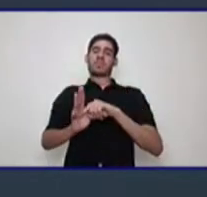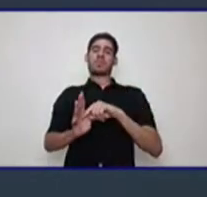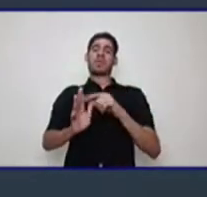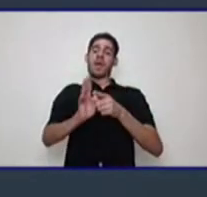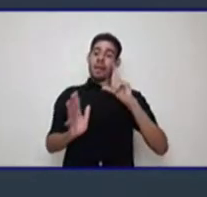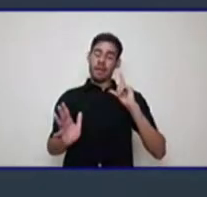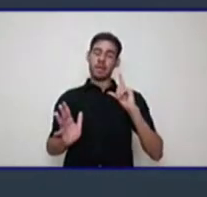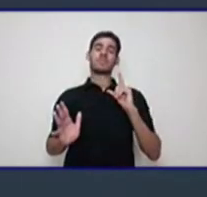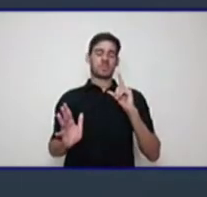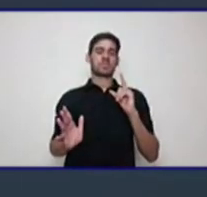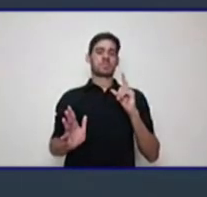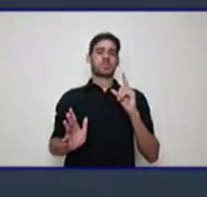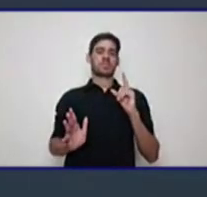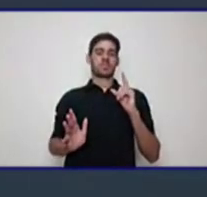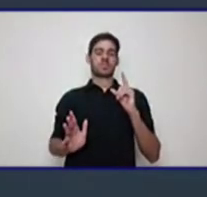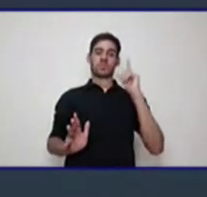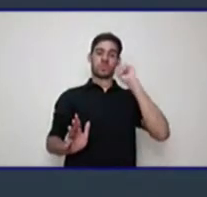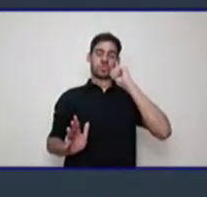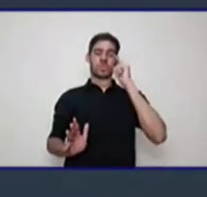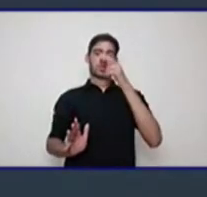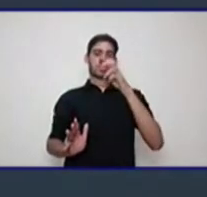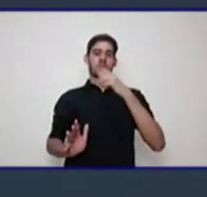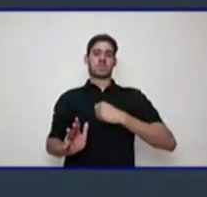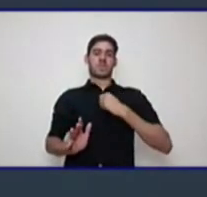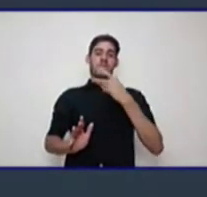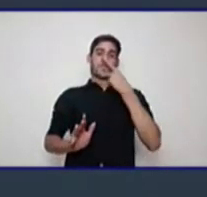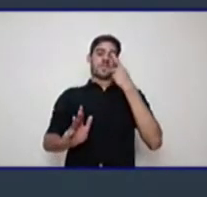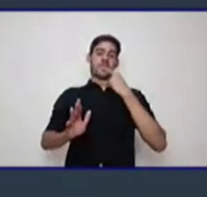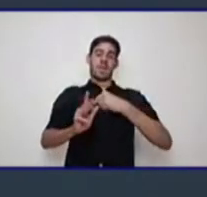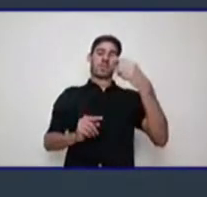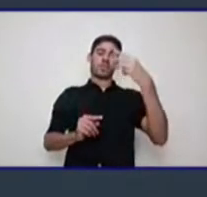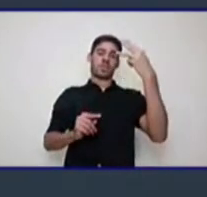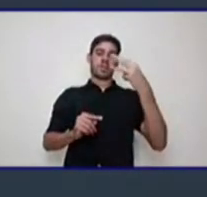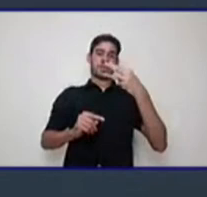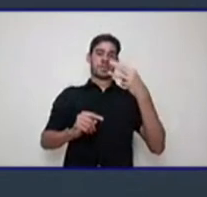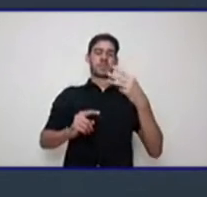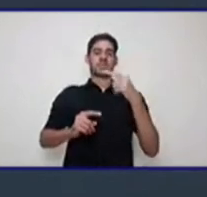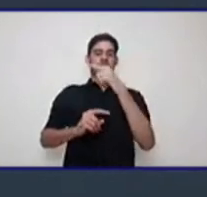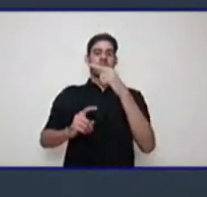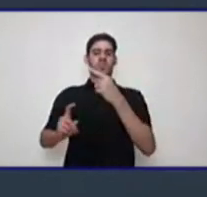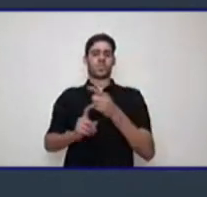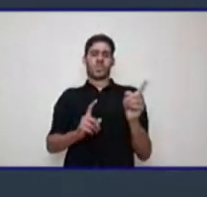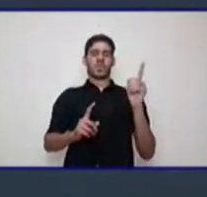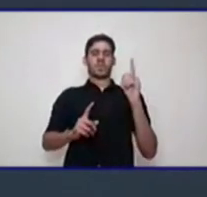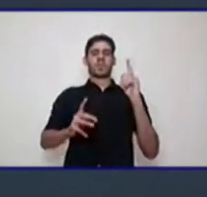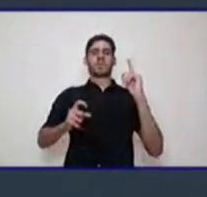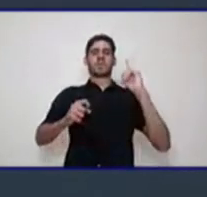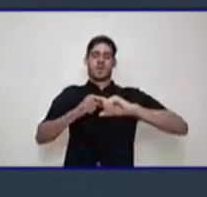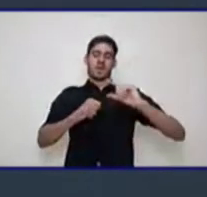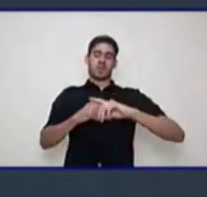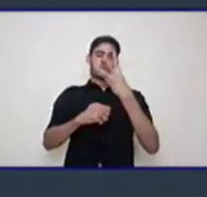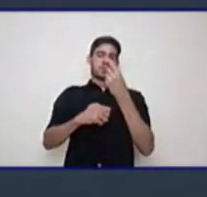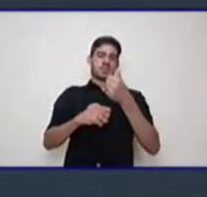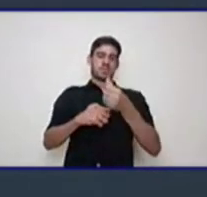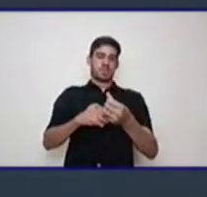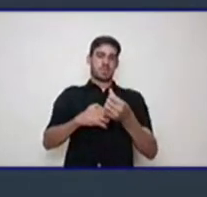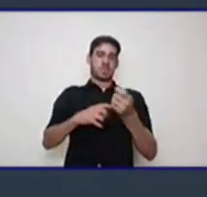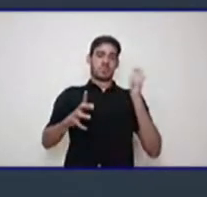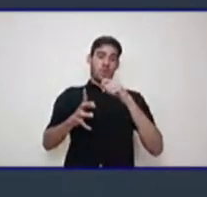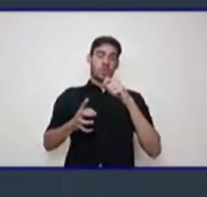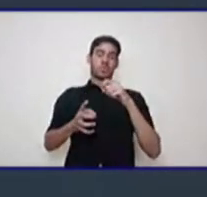anterior. E aí, como o parágrafo 3º fala que a violação do disposto nesse artigo, né, no 36, sujeito